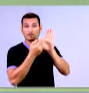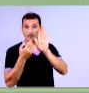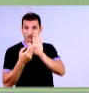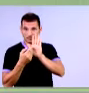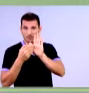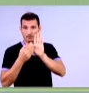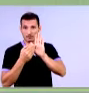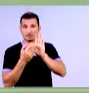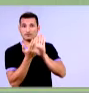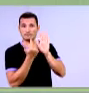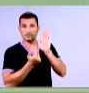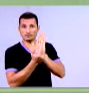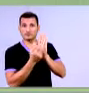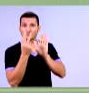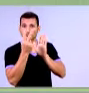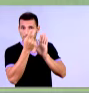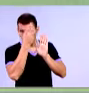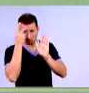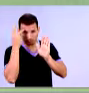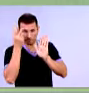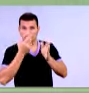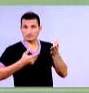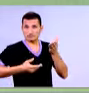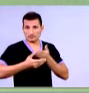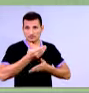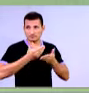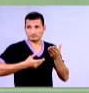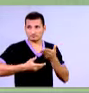direita também, duas pessoas interagindo. Então, veja,